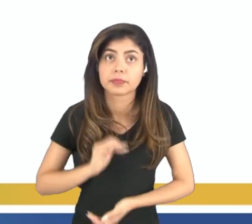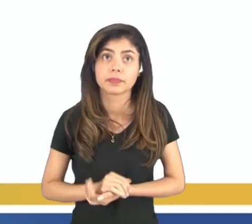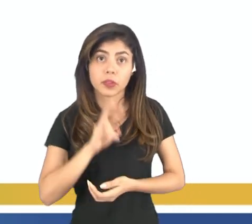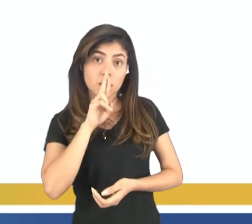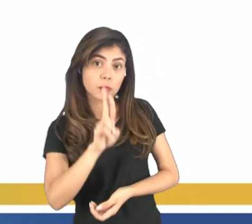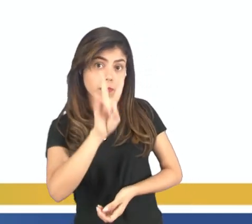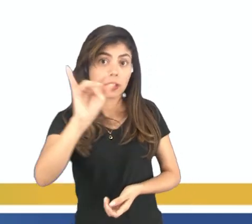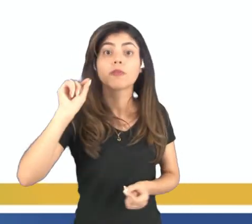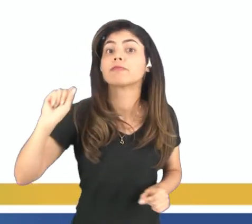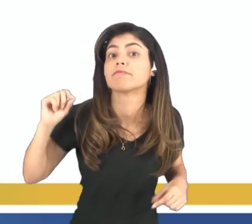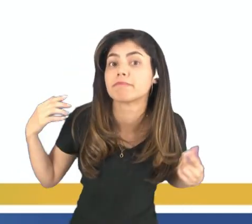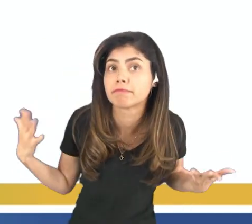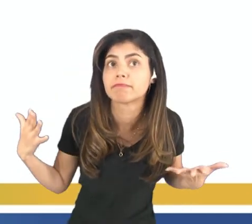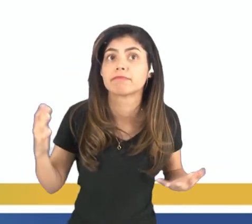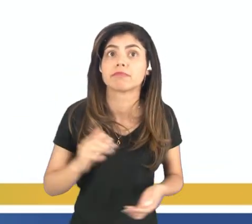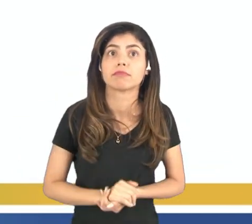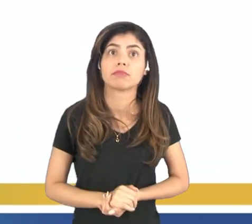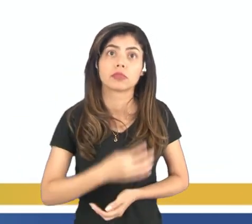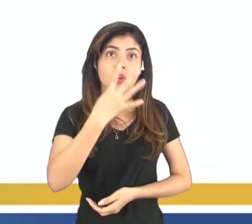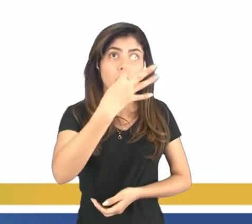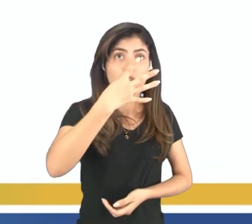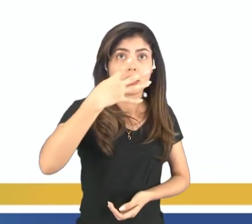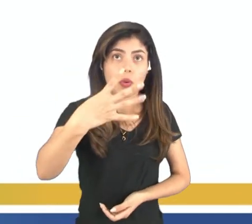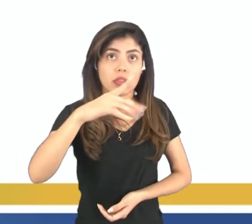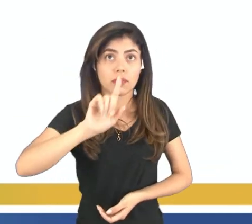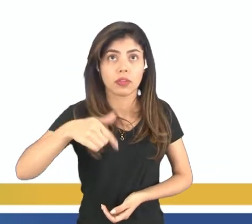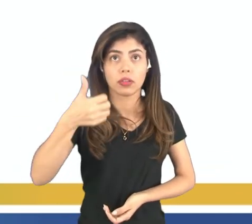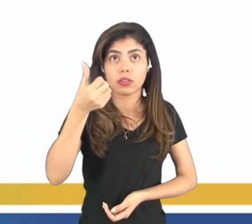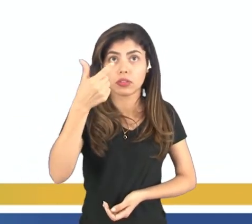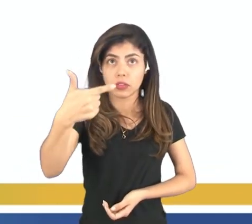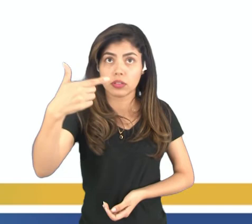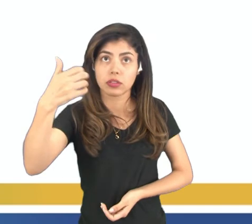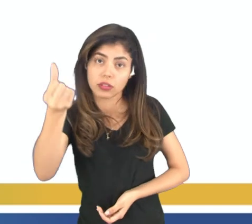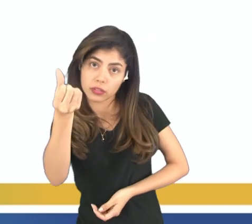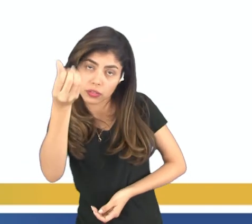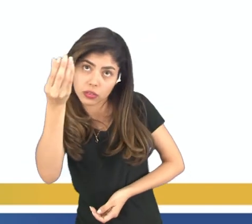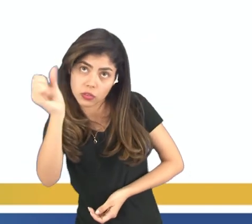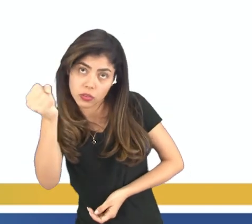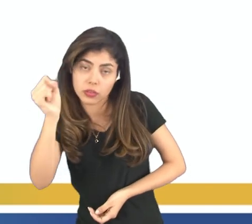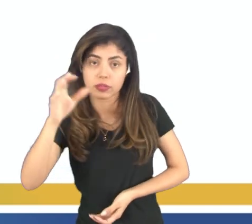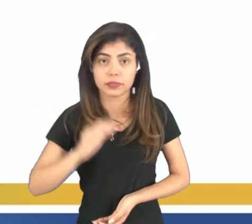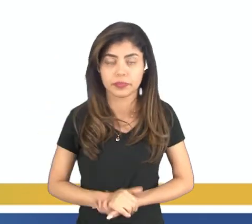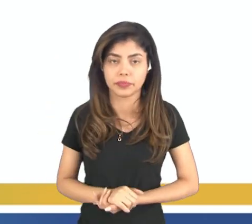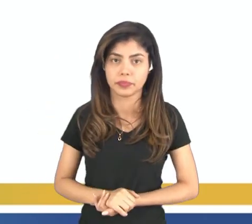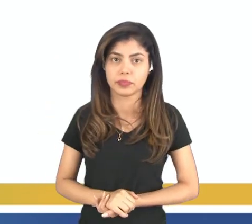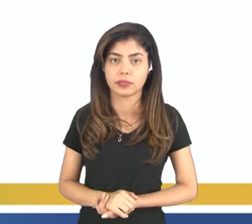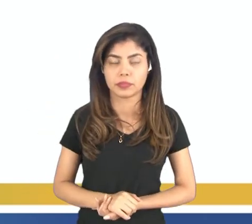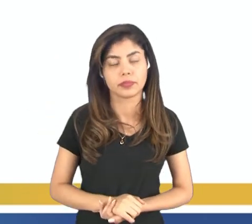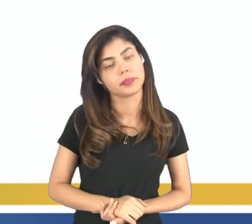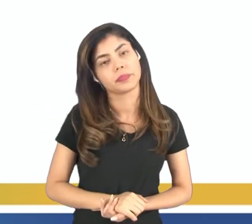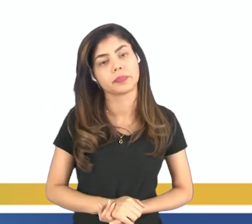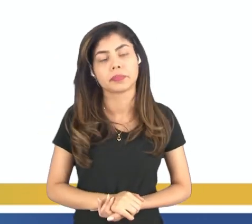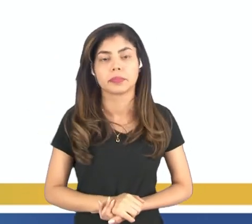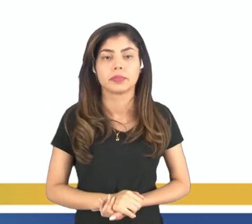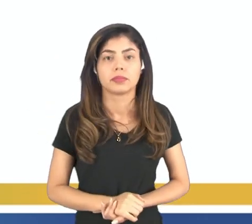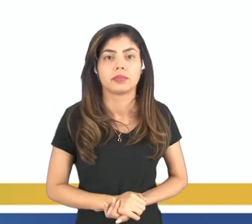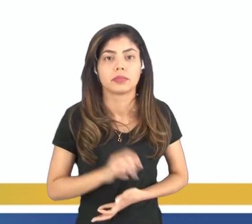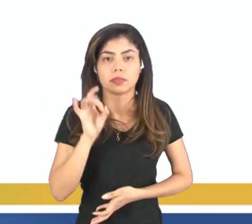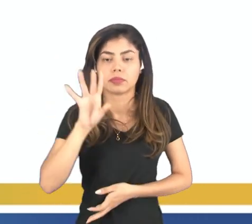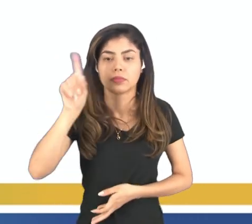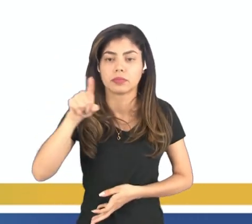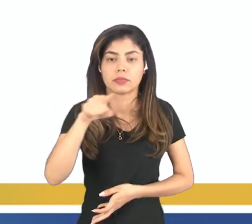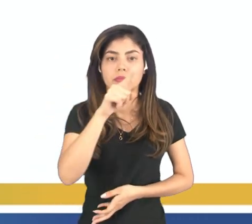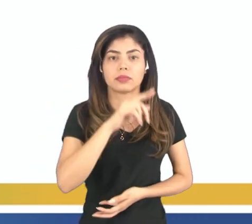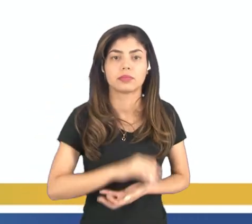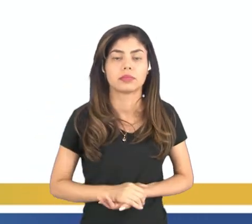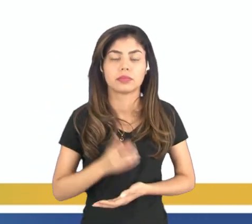então o resultado a ideia o quê a 44, duzentos e sessenta e oito milésimos certo é só